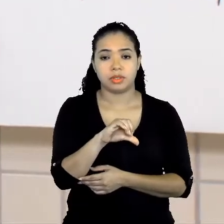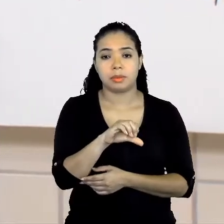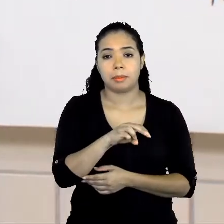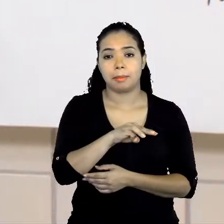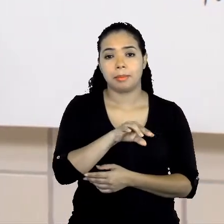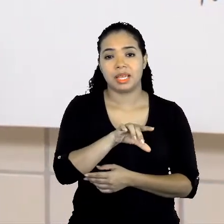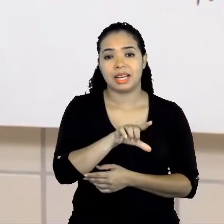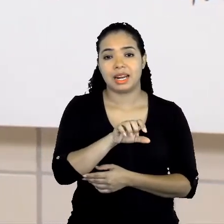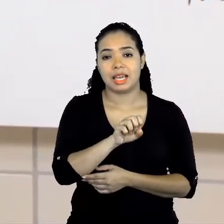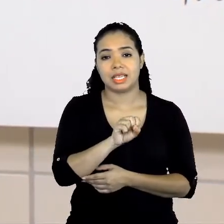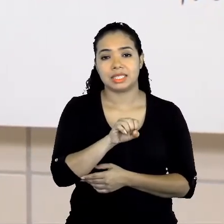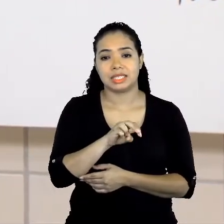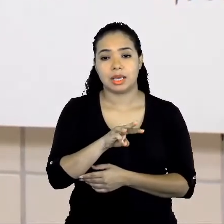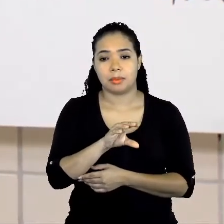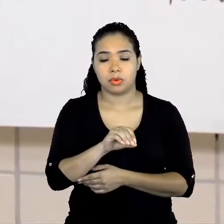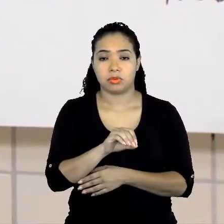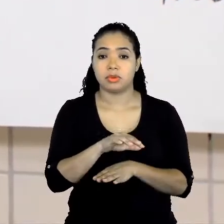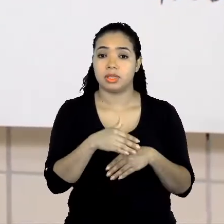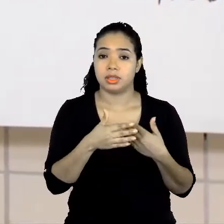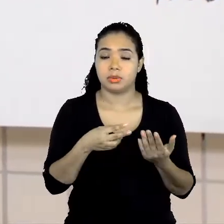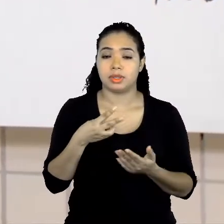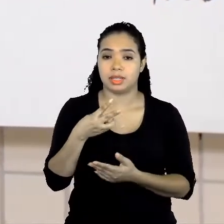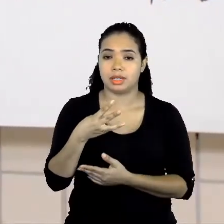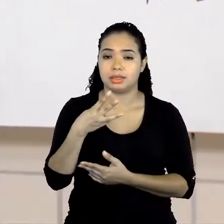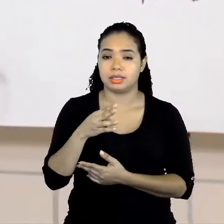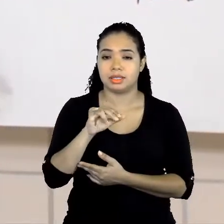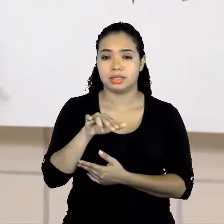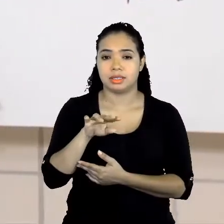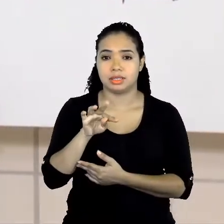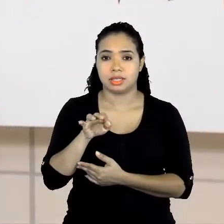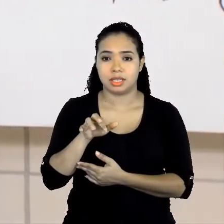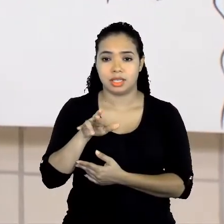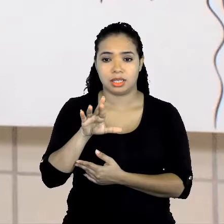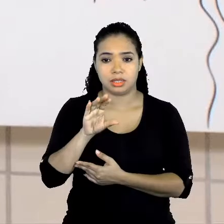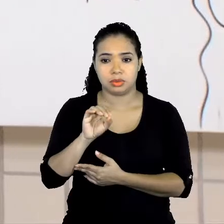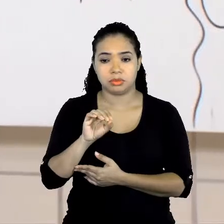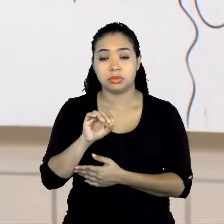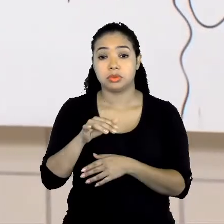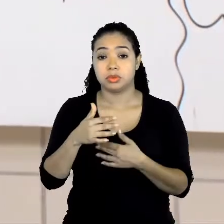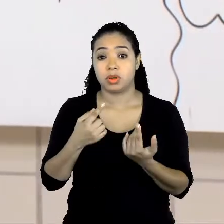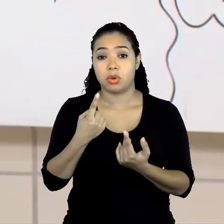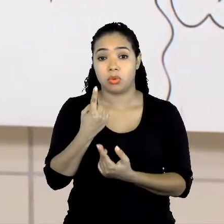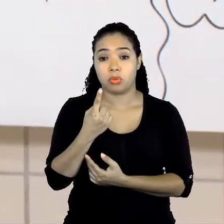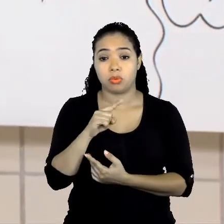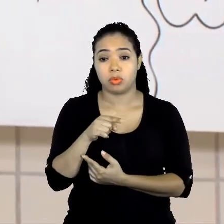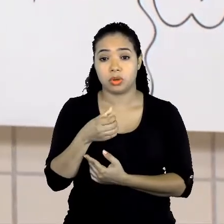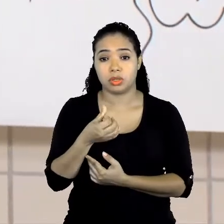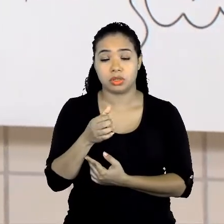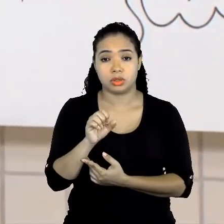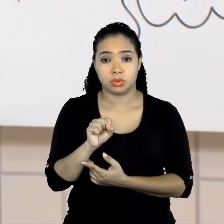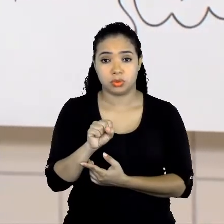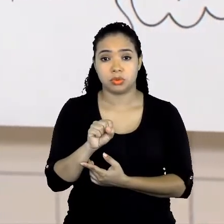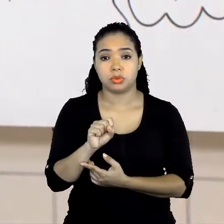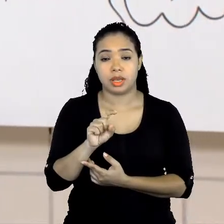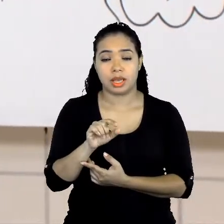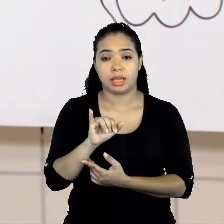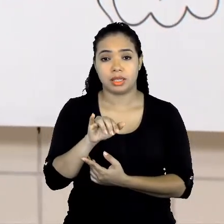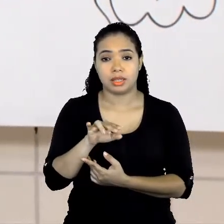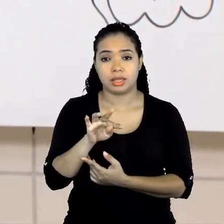Aqui é o 3, então é 3 inteiros. Esse número, 1 inteiro e